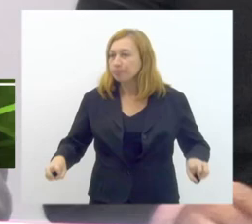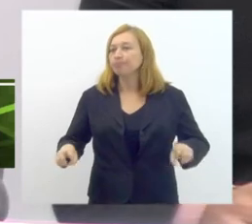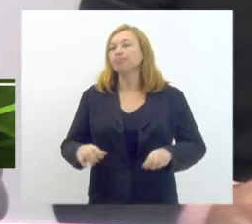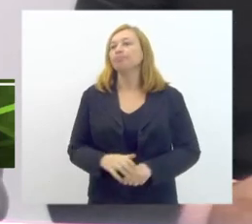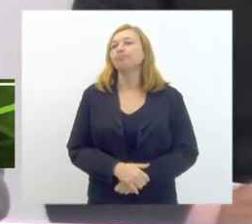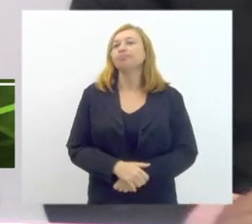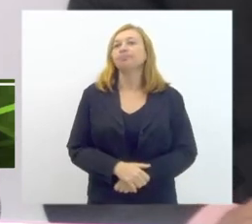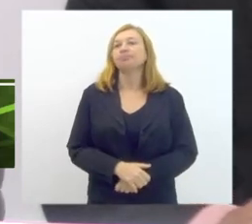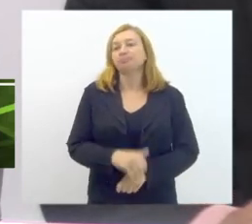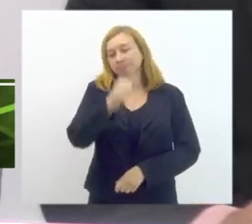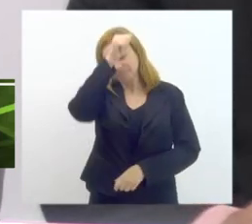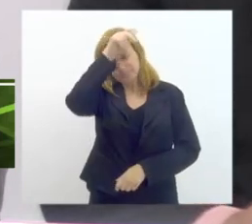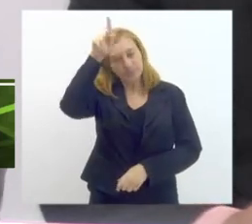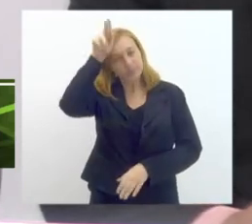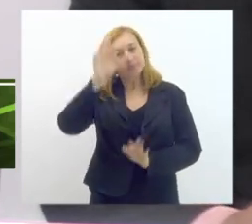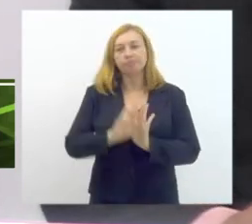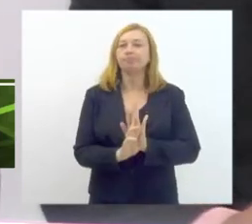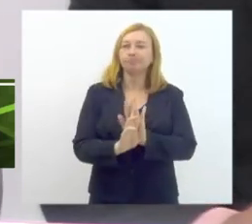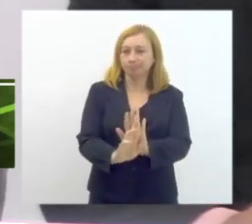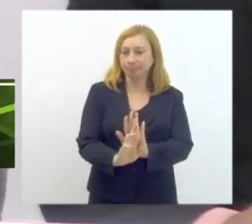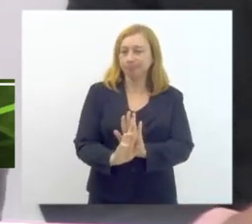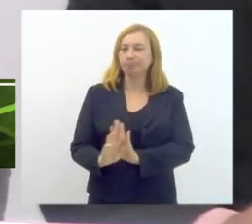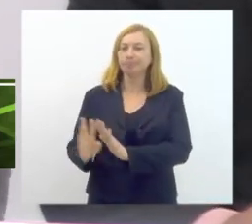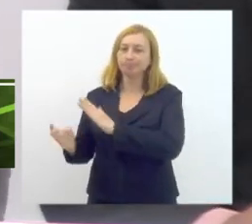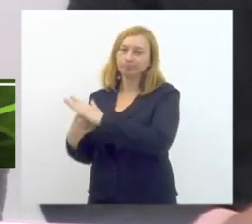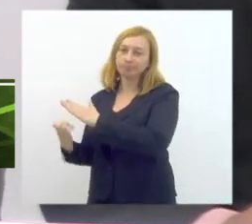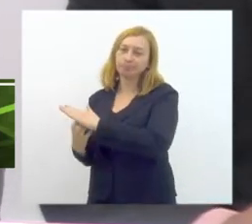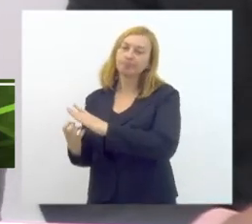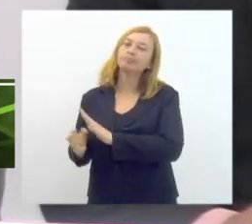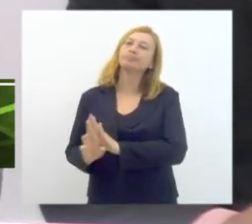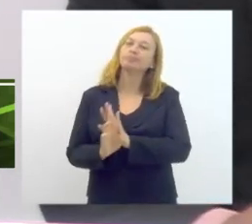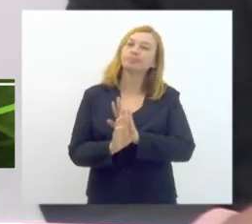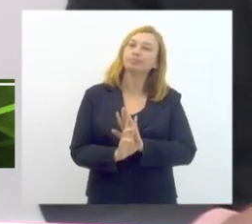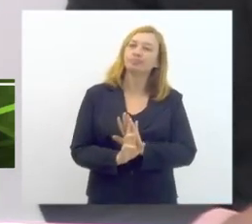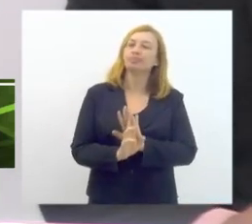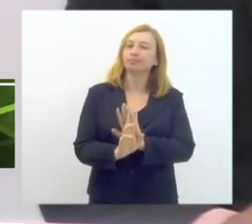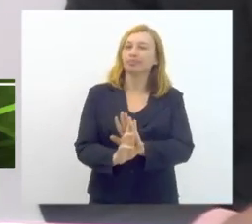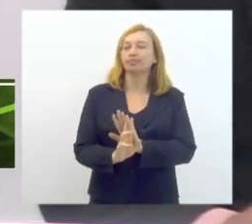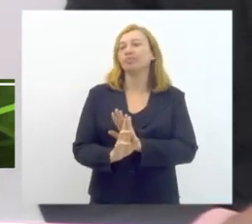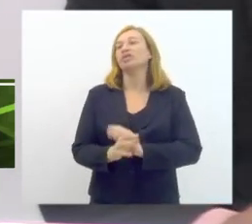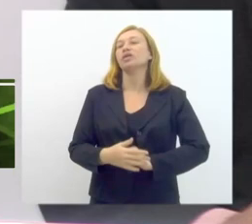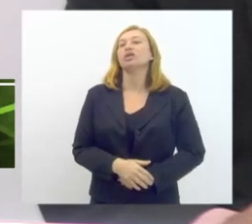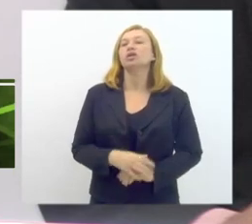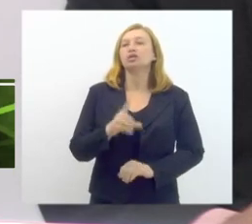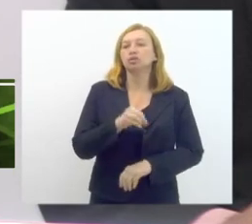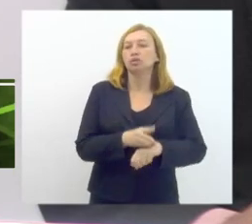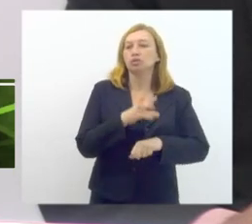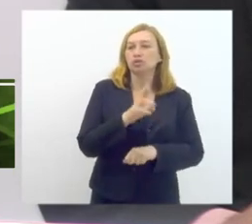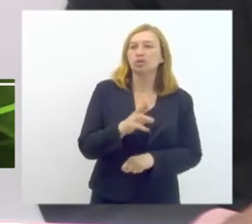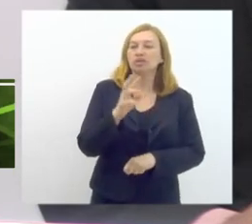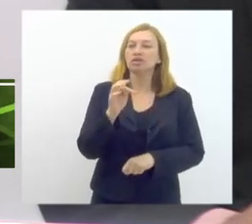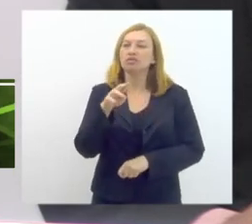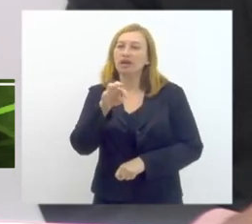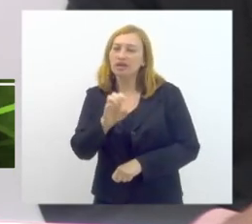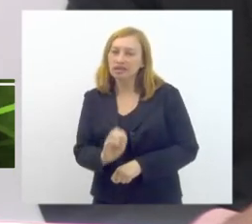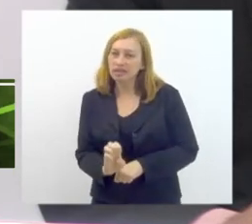representantes, prefeitos, presidentes de consórcio. Quero saudar também o doutor Silvestre, prefeito de